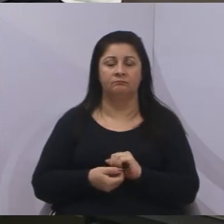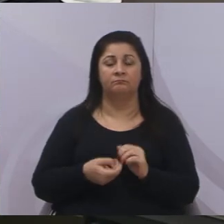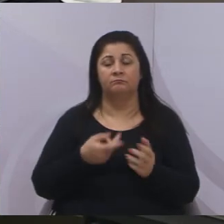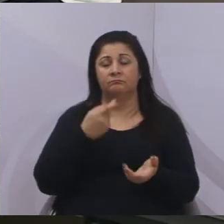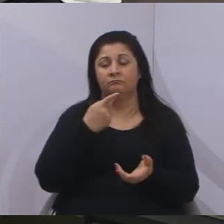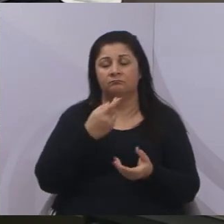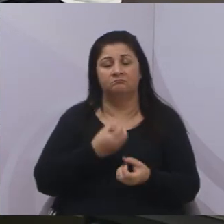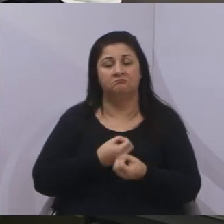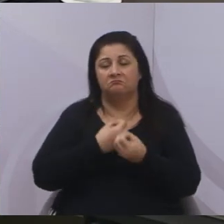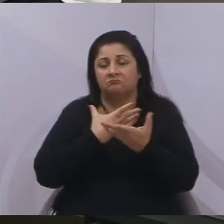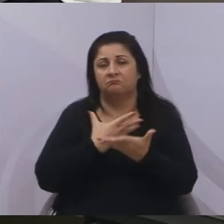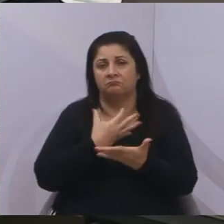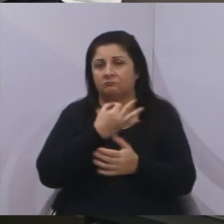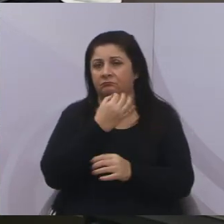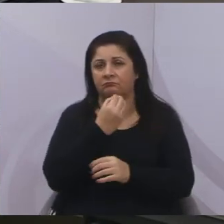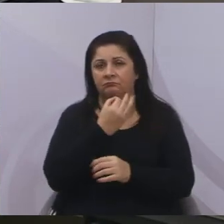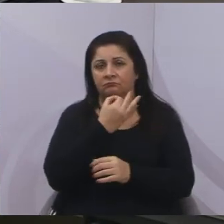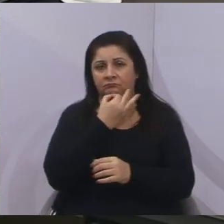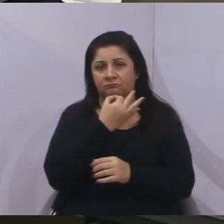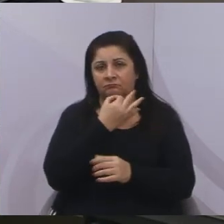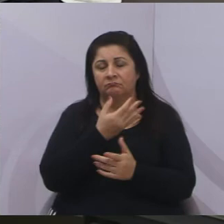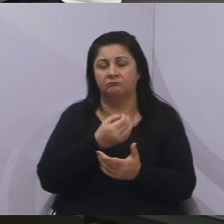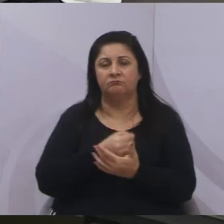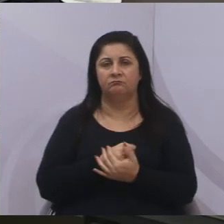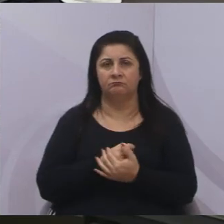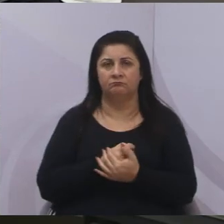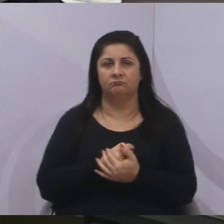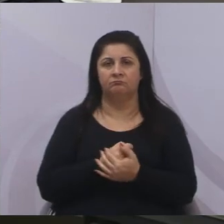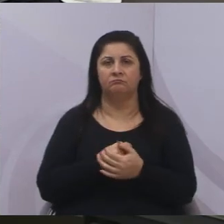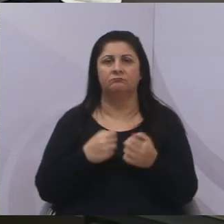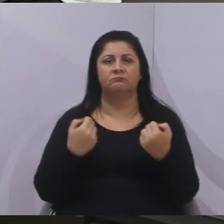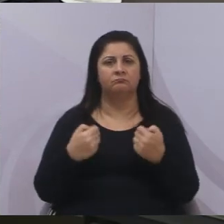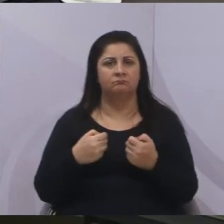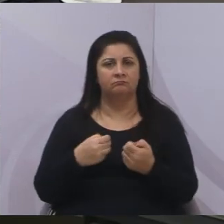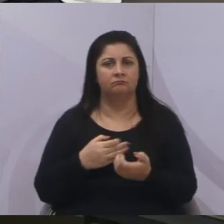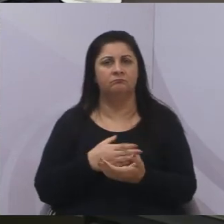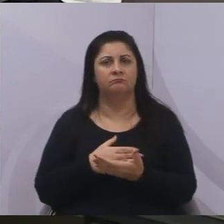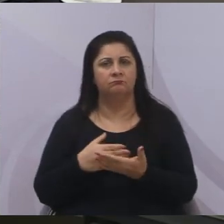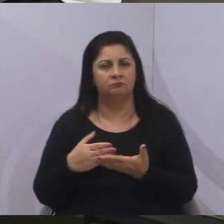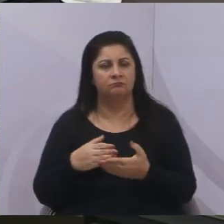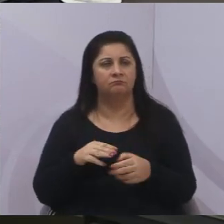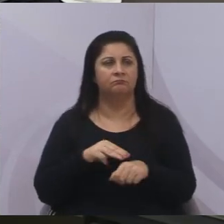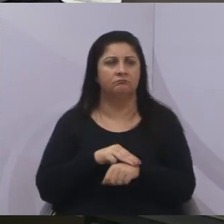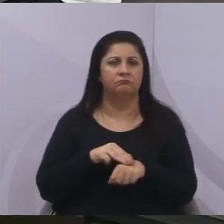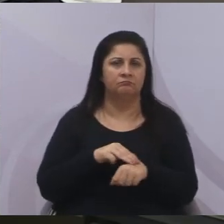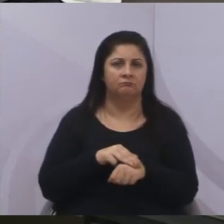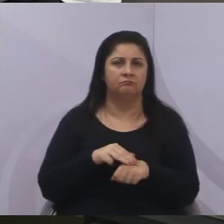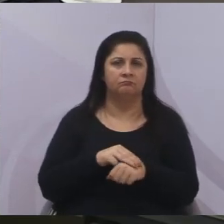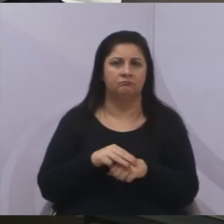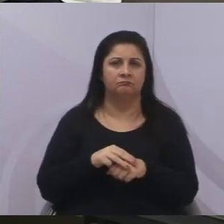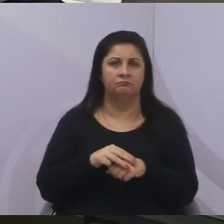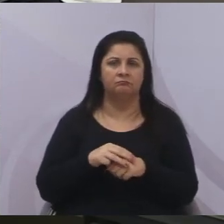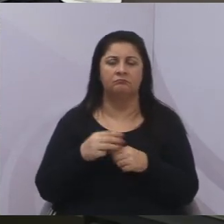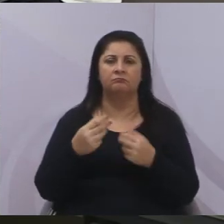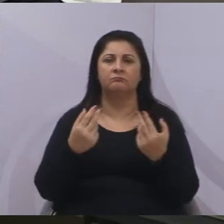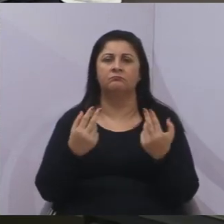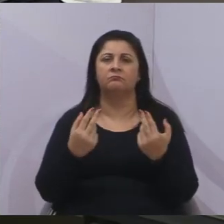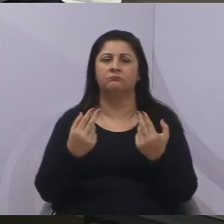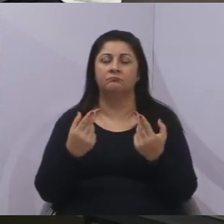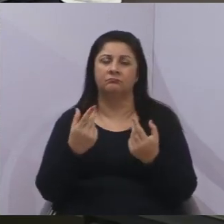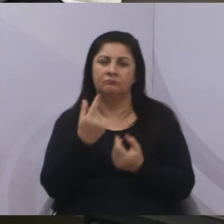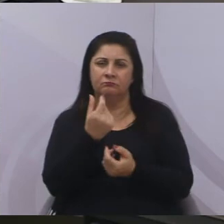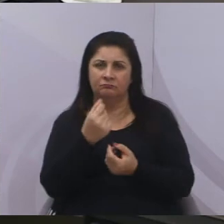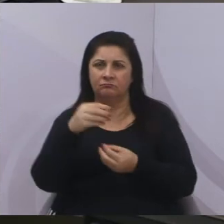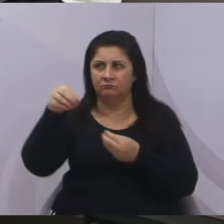desabafo. Acho que nós temos que começar a rediscutir esse pacto federativo e buscar alternativas, porque